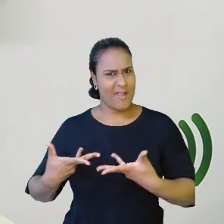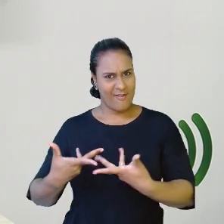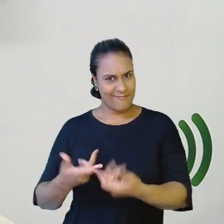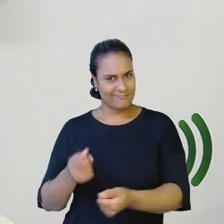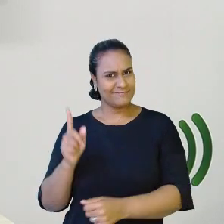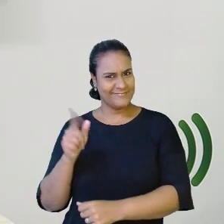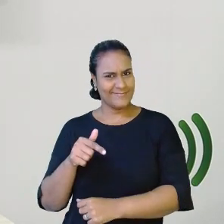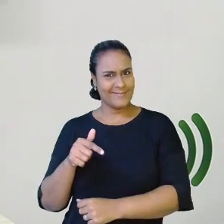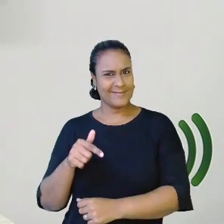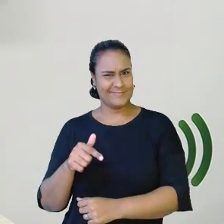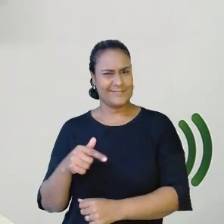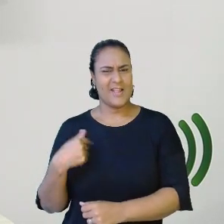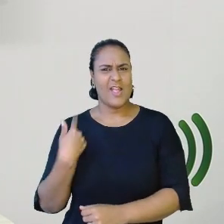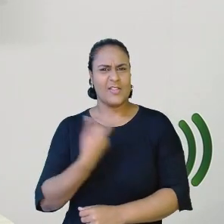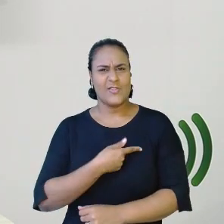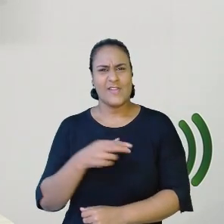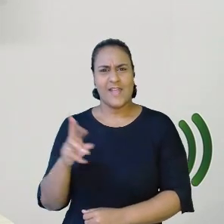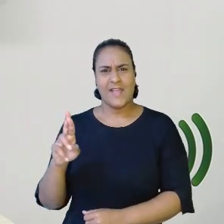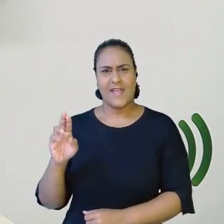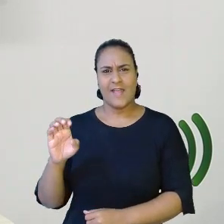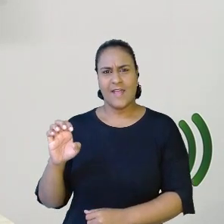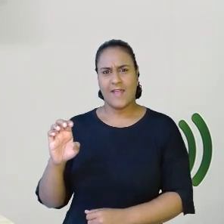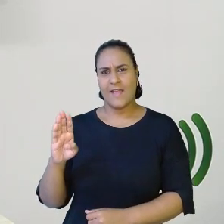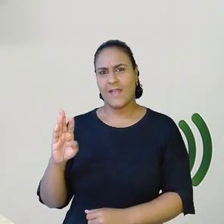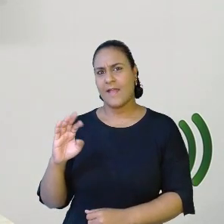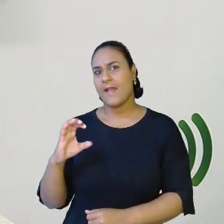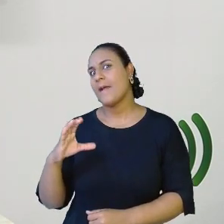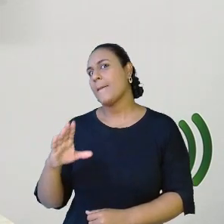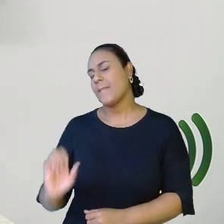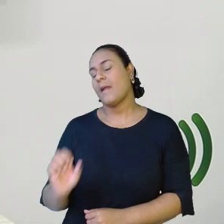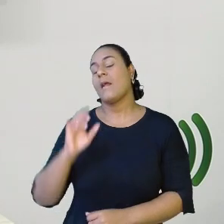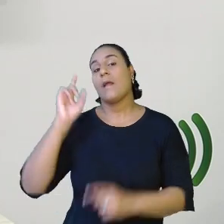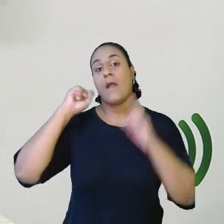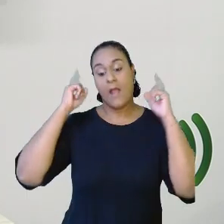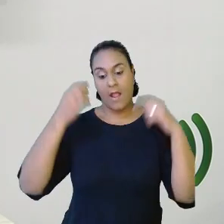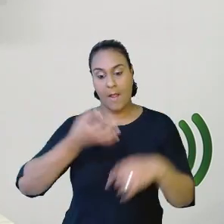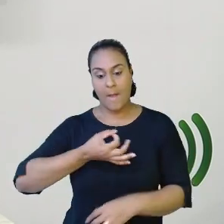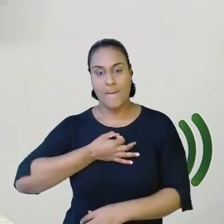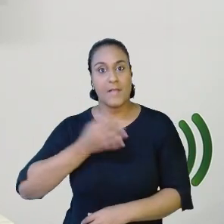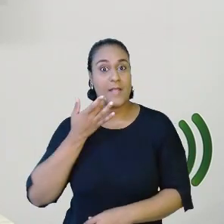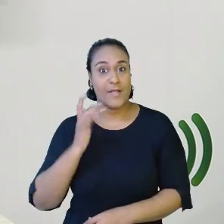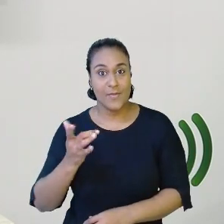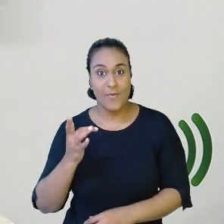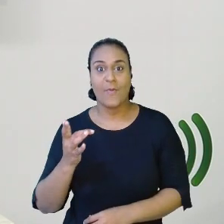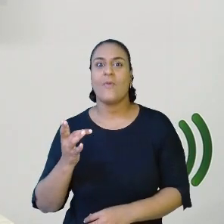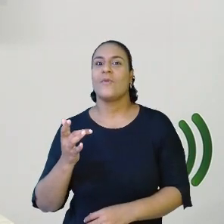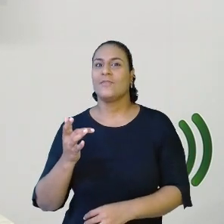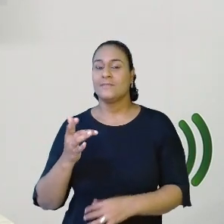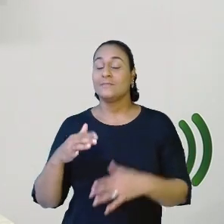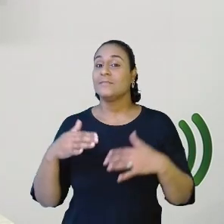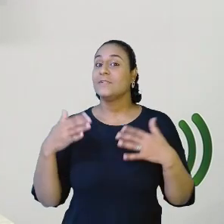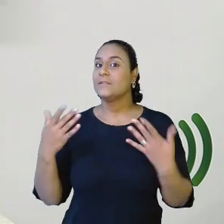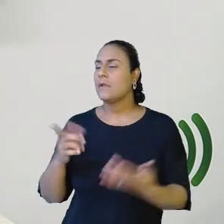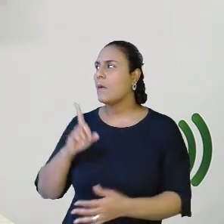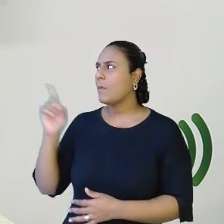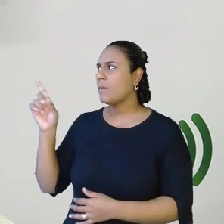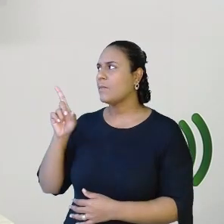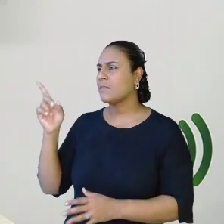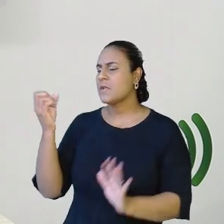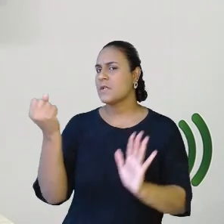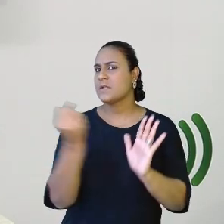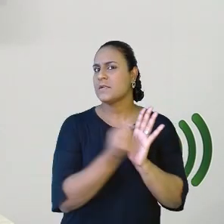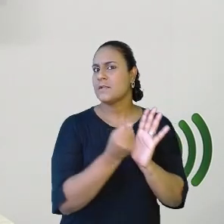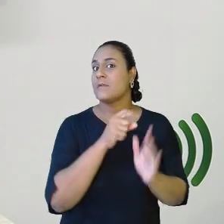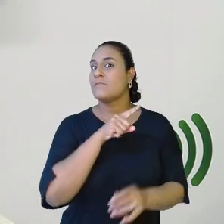Maravilhoso, né? A nossa Rebequinha lá arrasando, ganhando as medalhas e outros. Então, esse símbolo que vocês